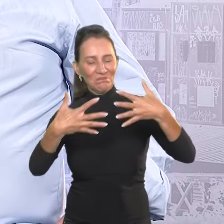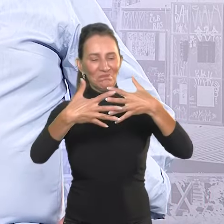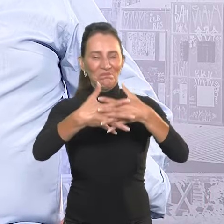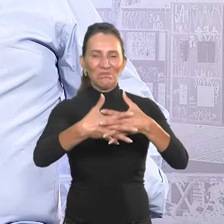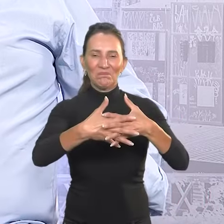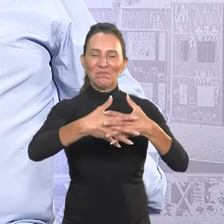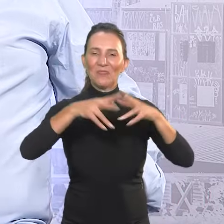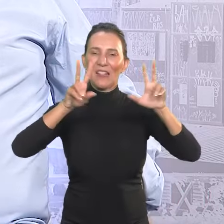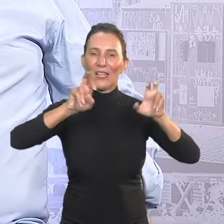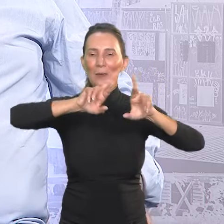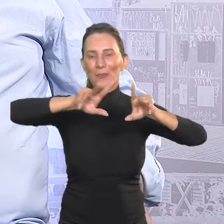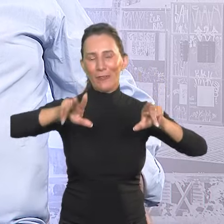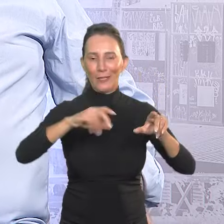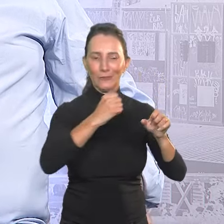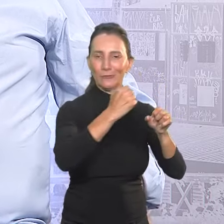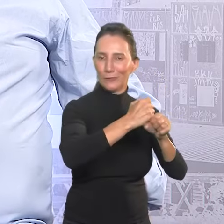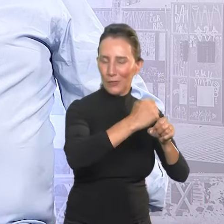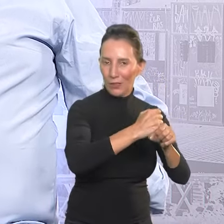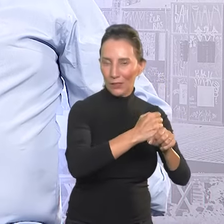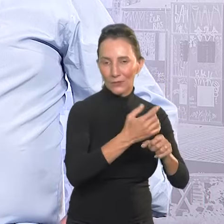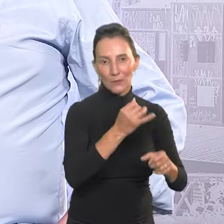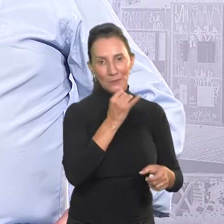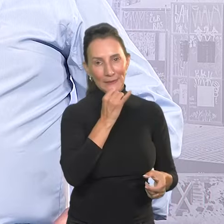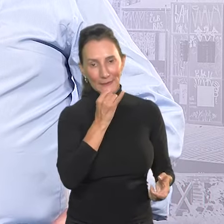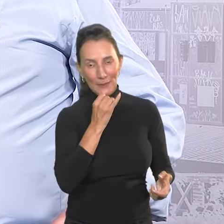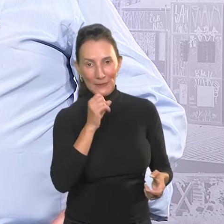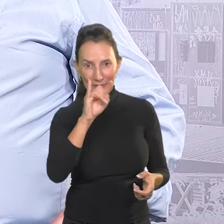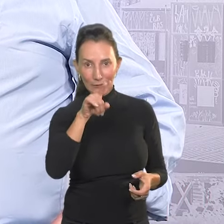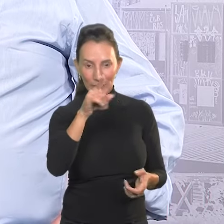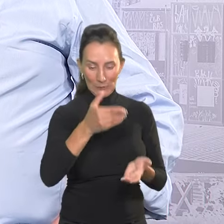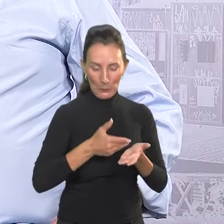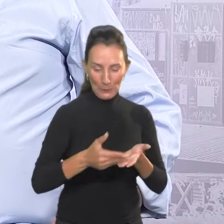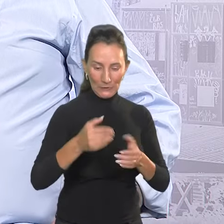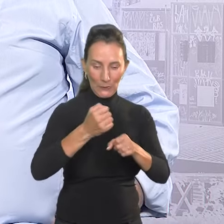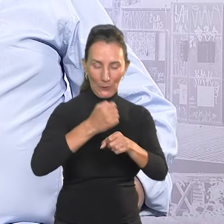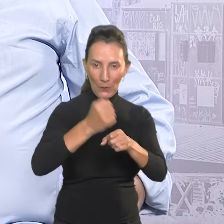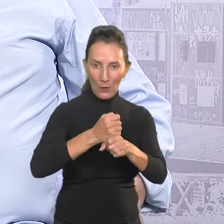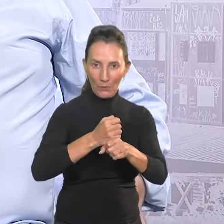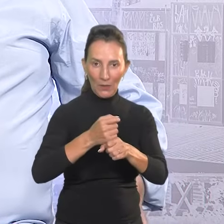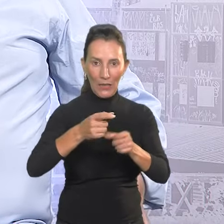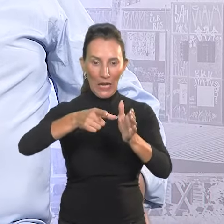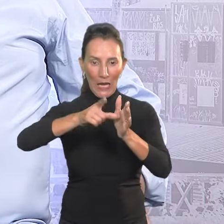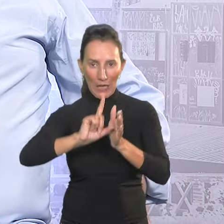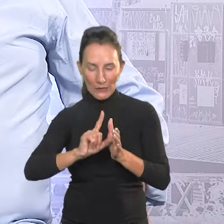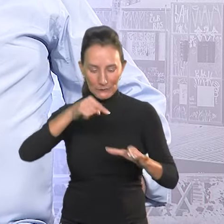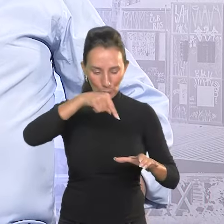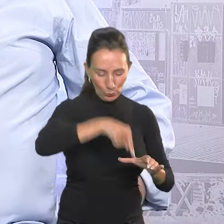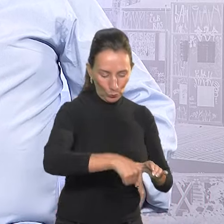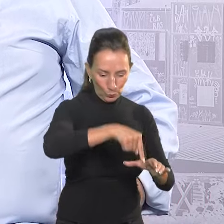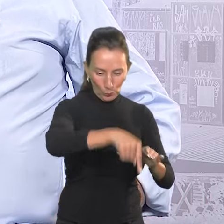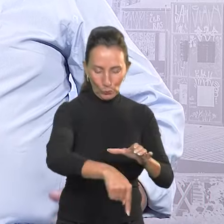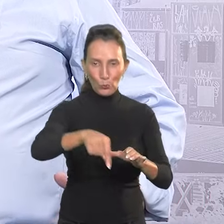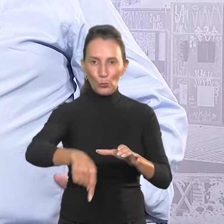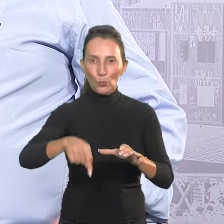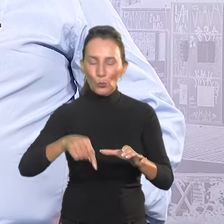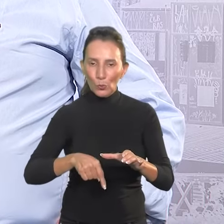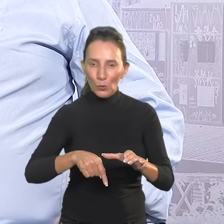assuntos. Na construção, se a gente não começar com uma boa fundação, uma boa alicerce, a